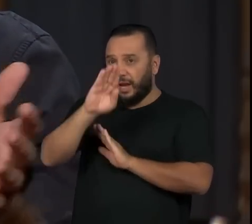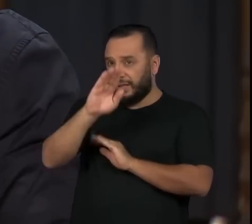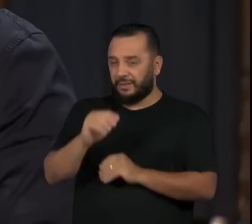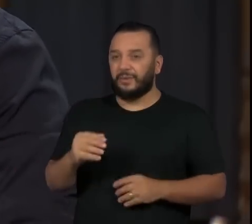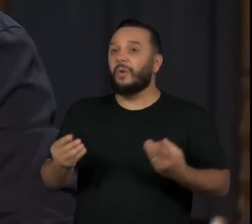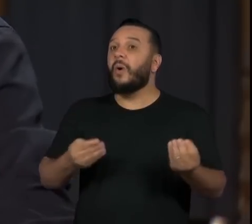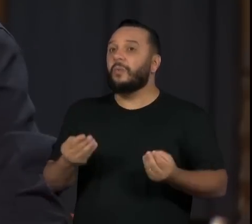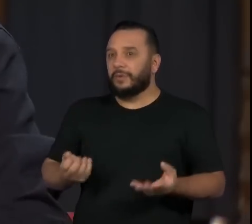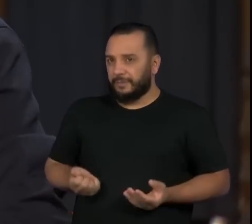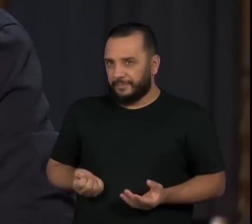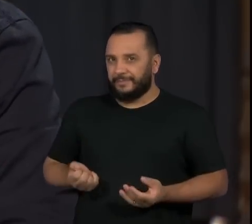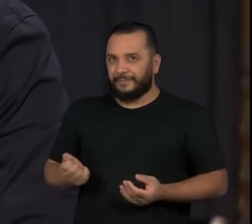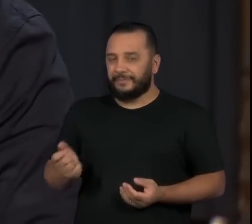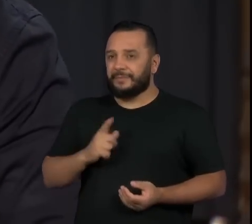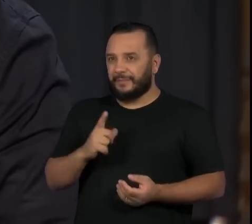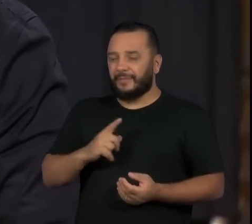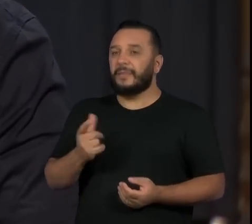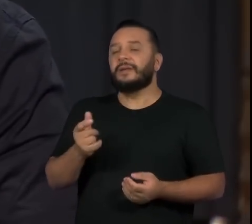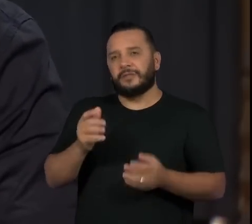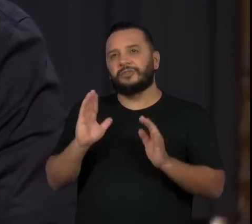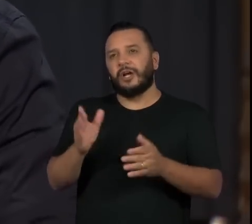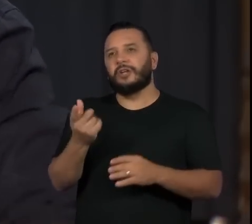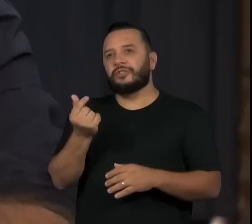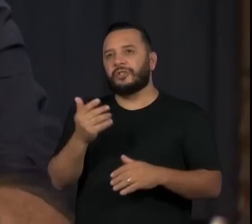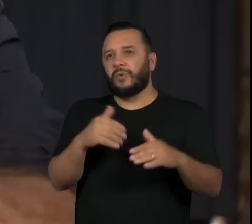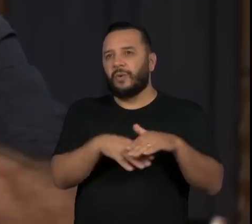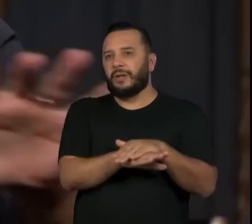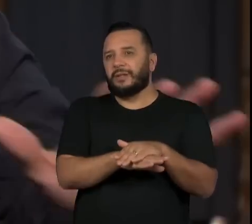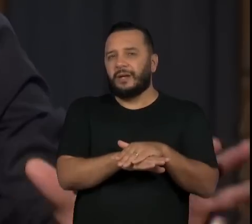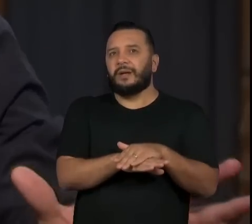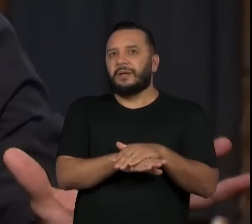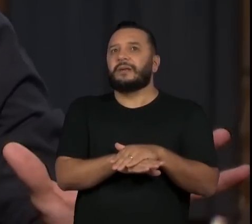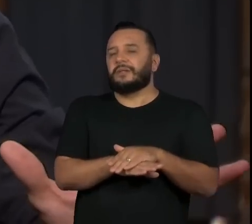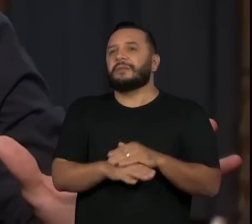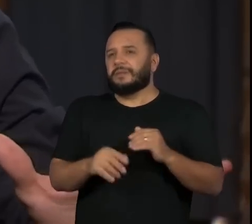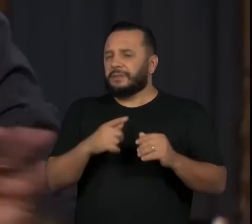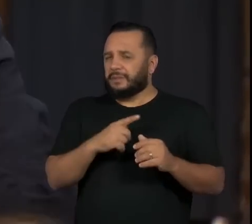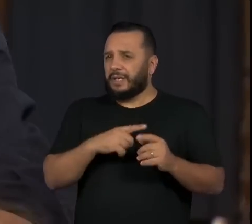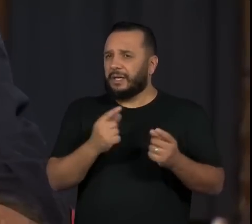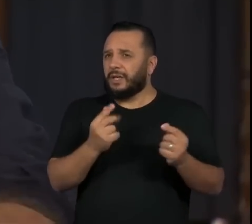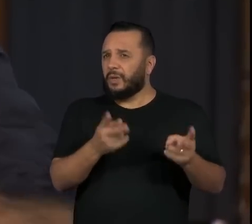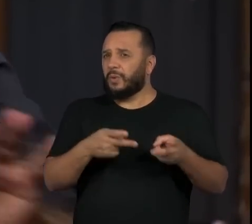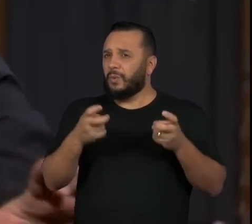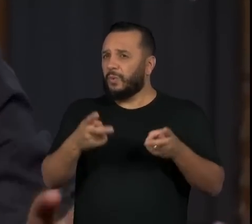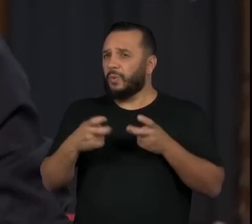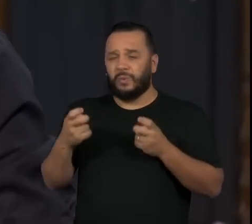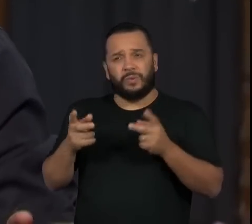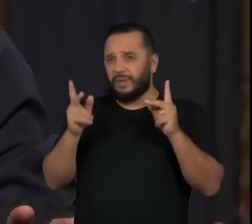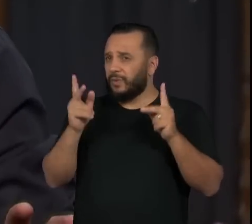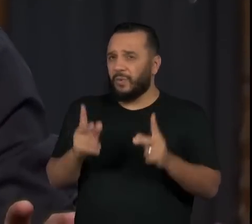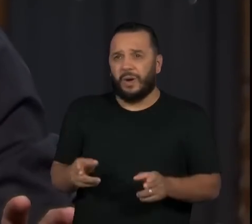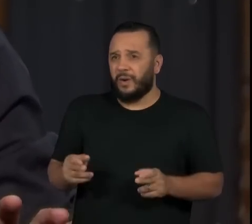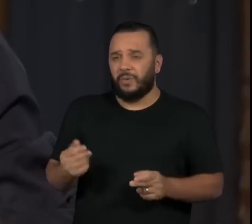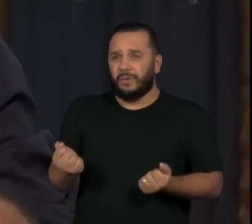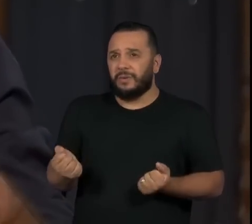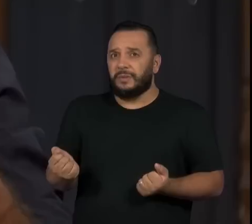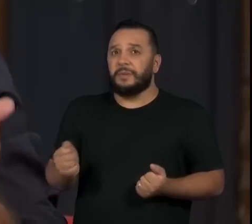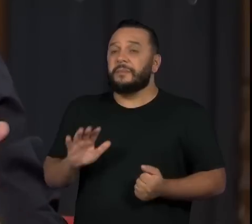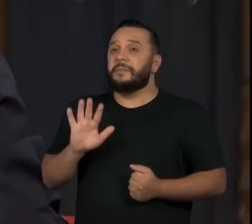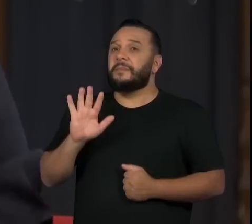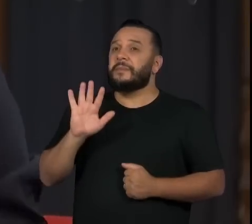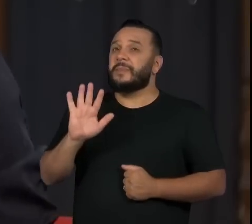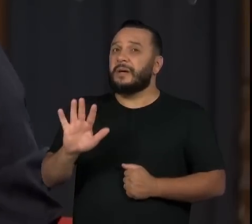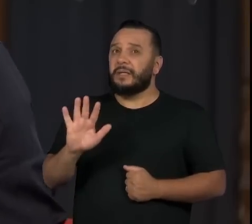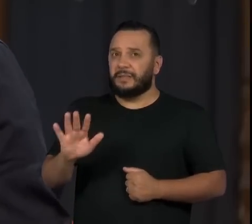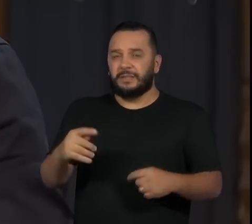fazem o seguinte, essa poupança toda que vocês têm, vocês vão ter a mesma rentabilidade. Eu vou te oferecer o mesmo serviço, só